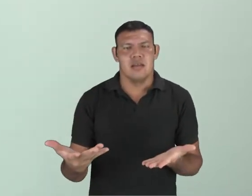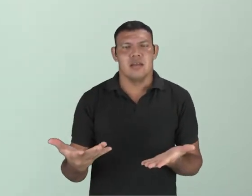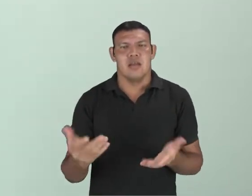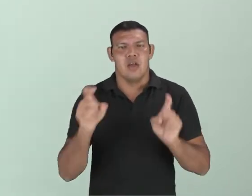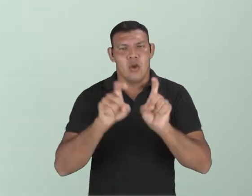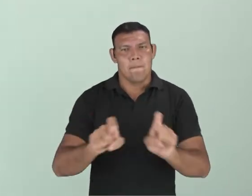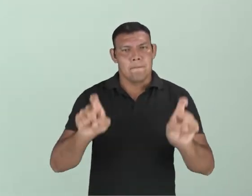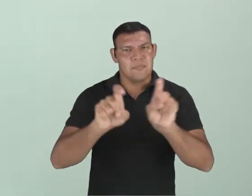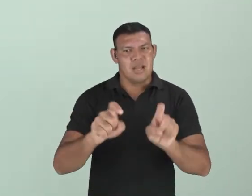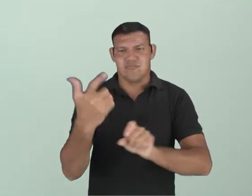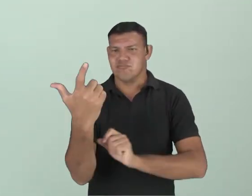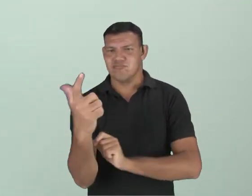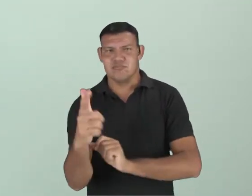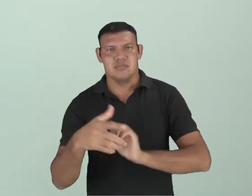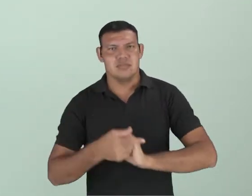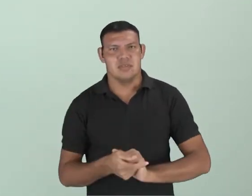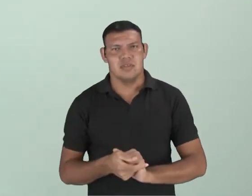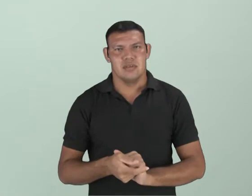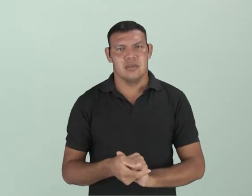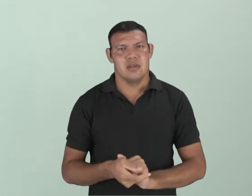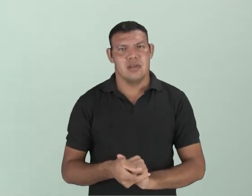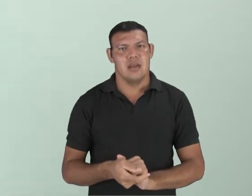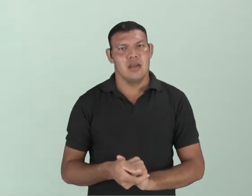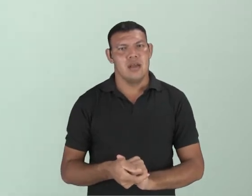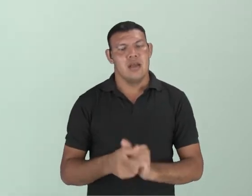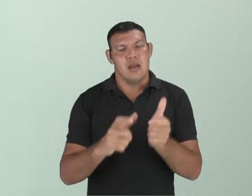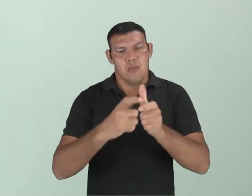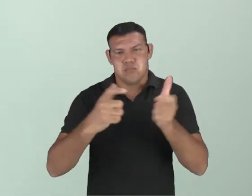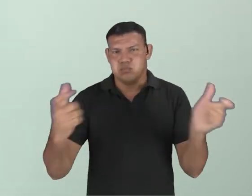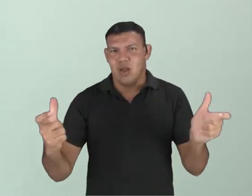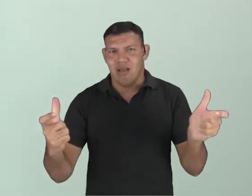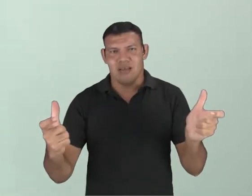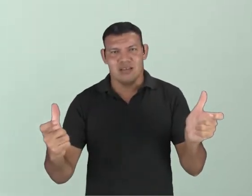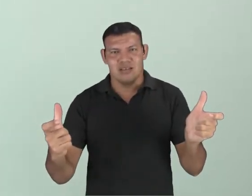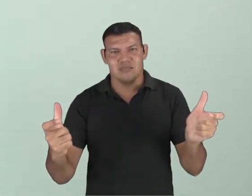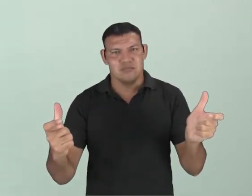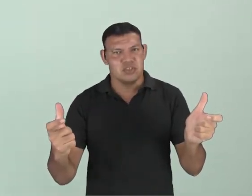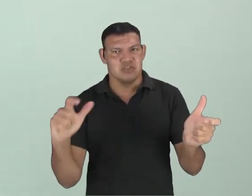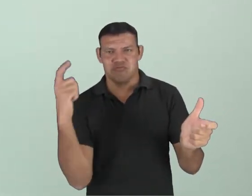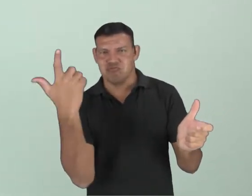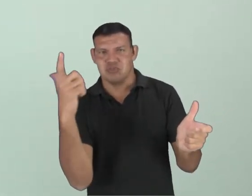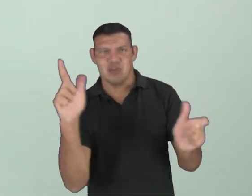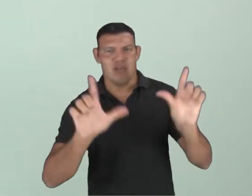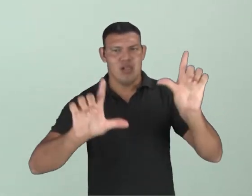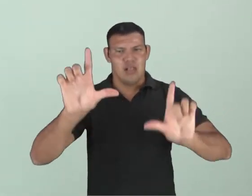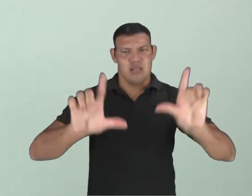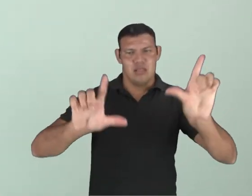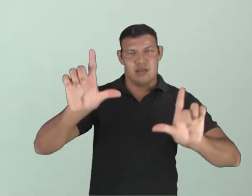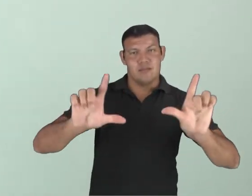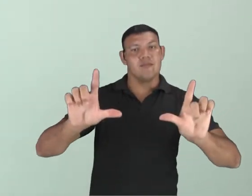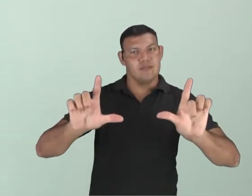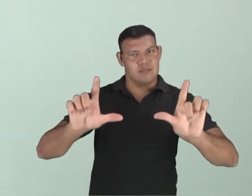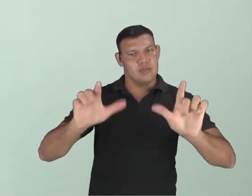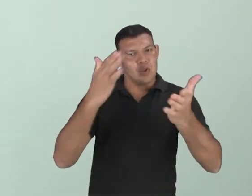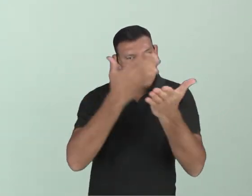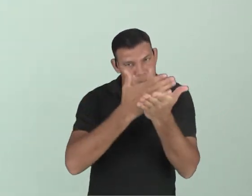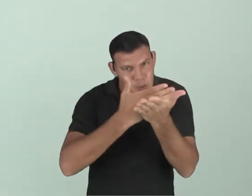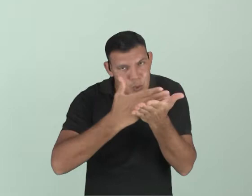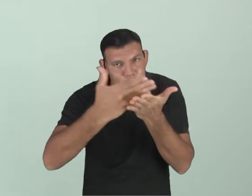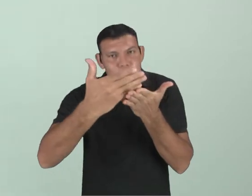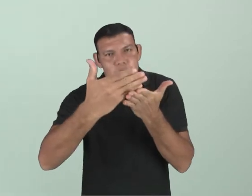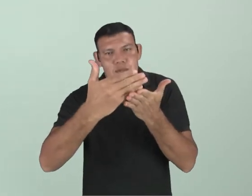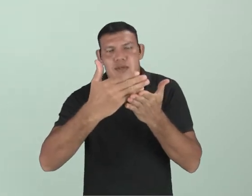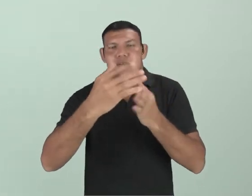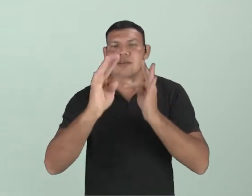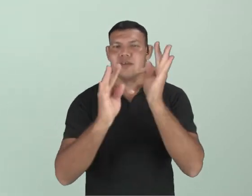a computadores, nem todos tinham acesso à TV. E a partir dessa inovação